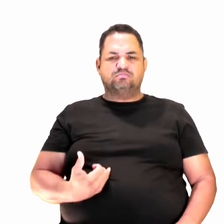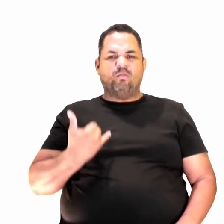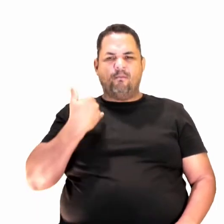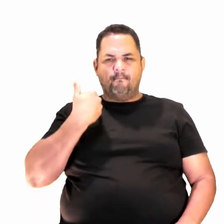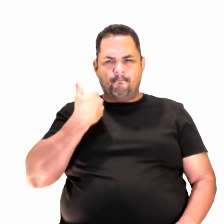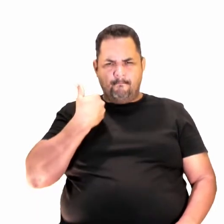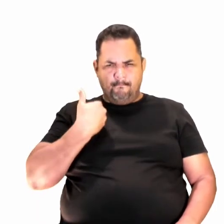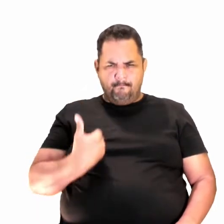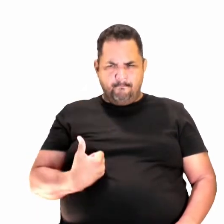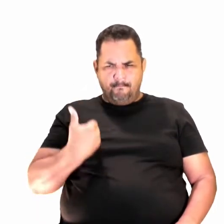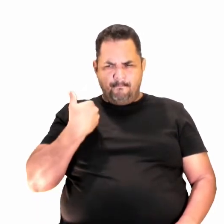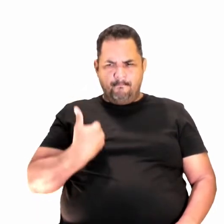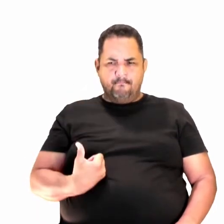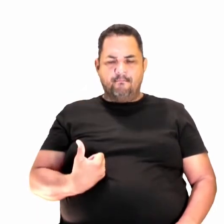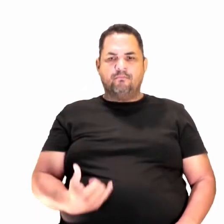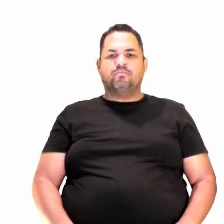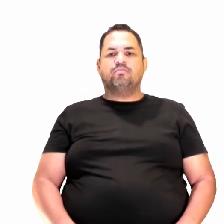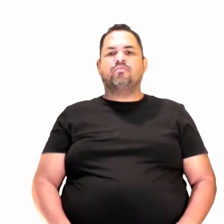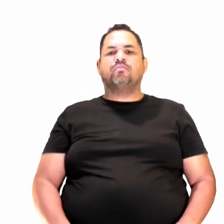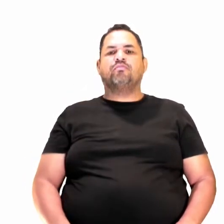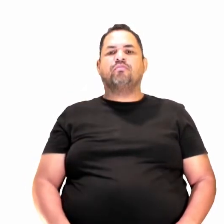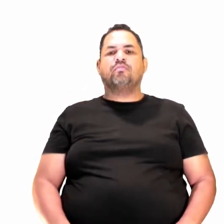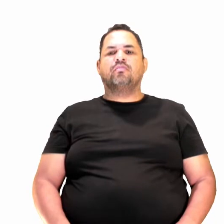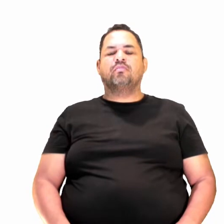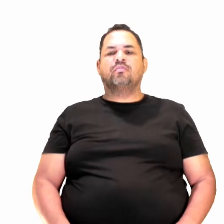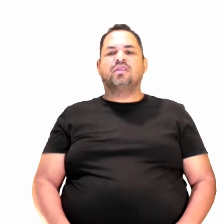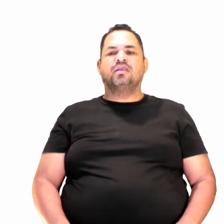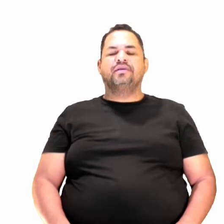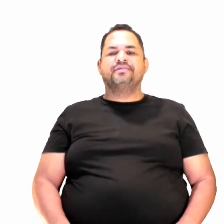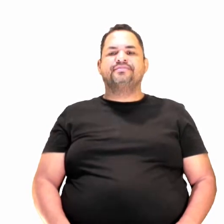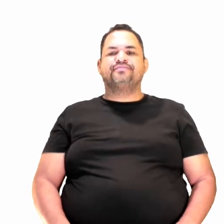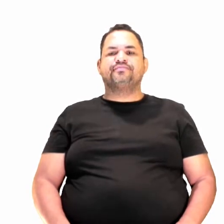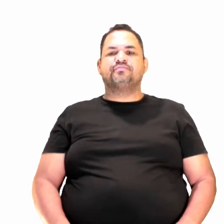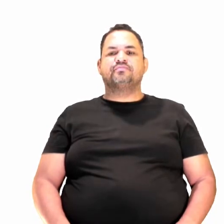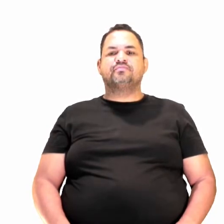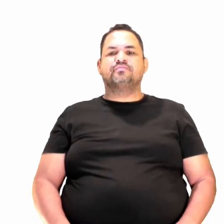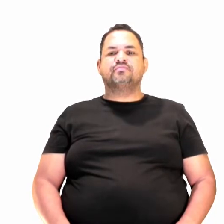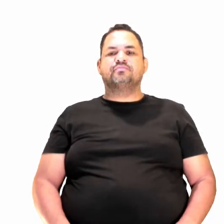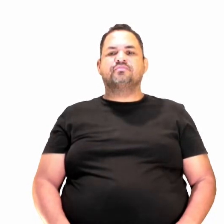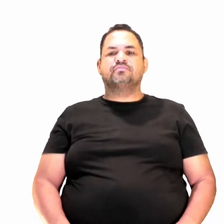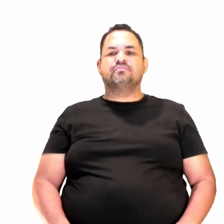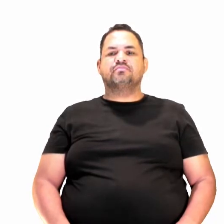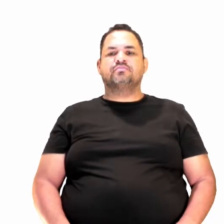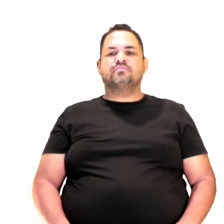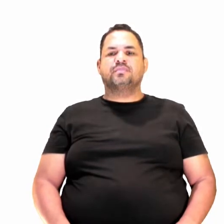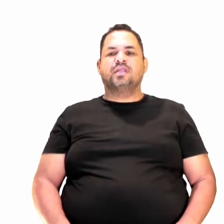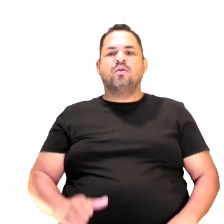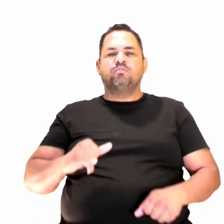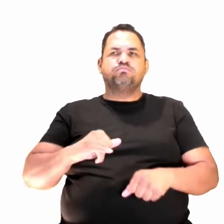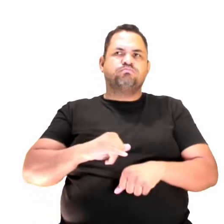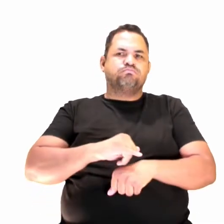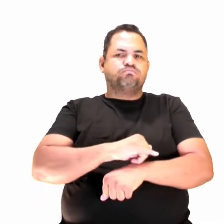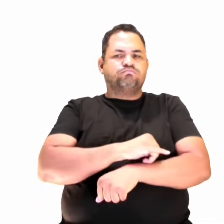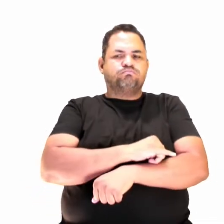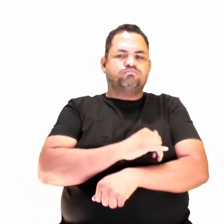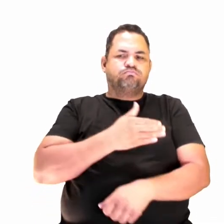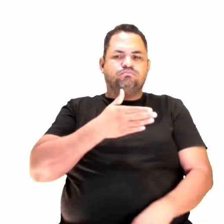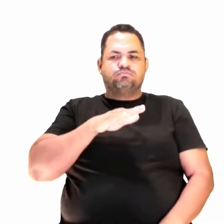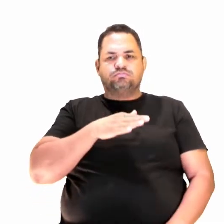infinitivo. Não se esqueça, beleza? Temos lá, what do you look like? Agora eu quero saber